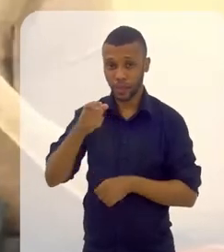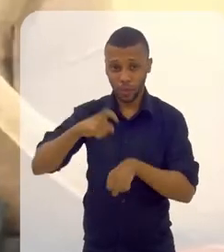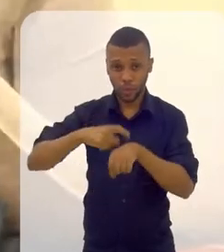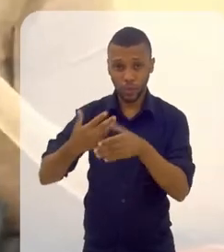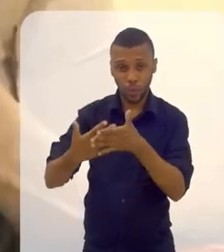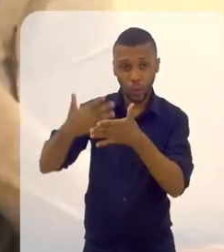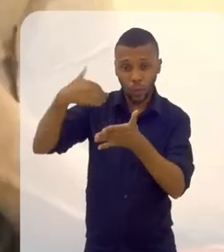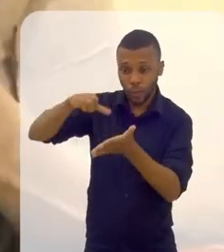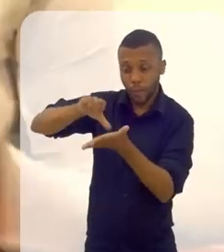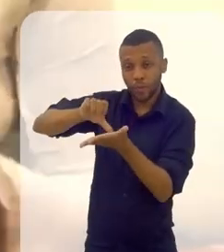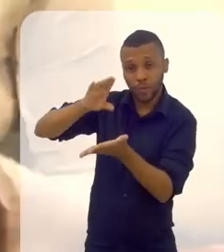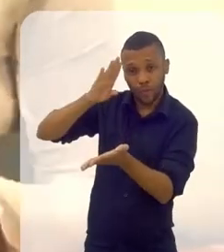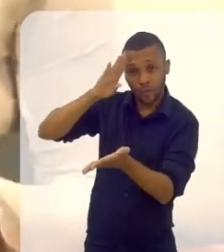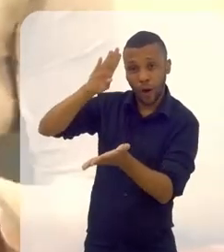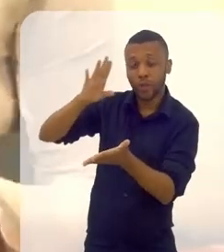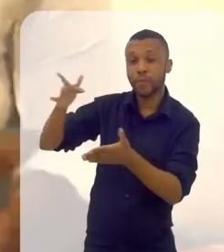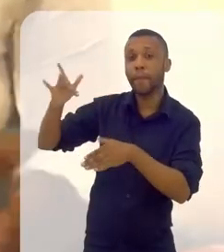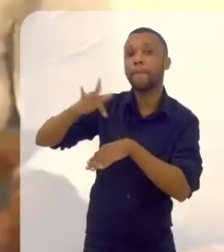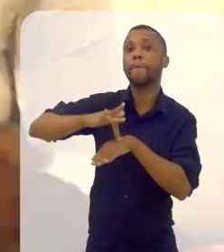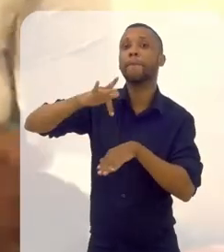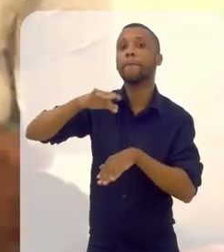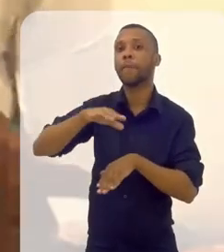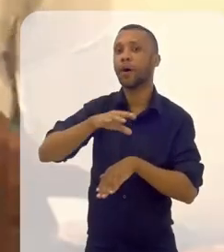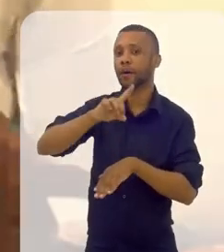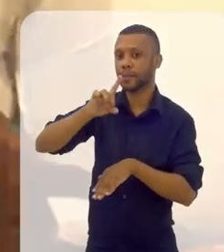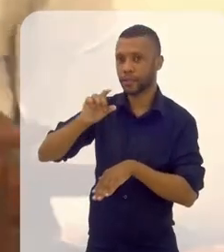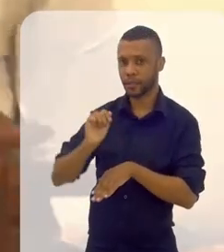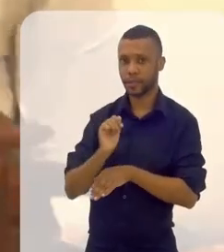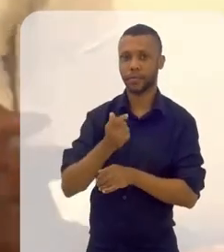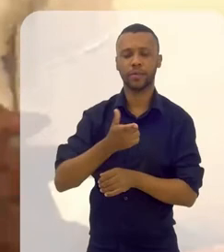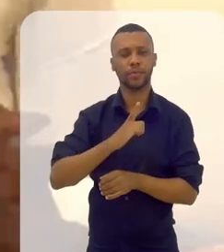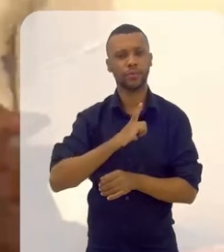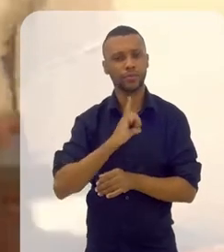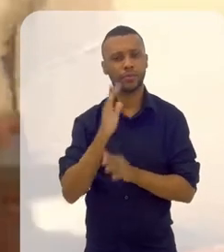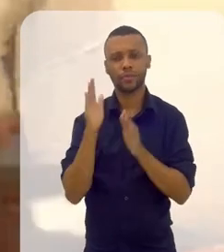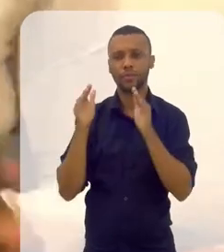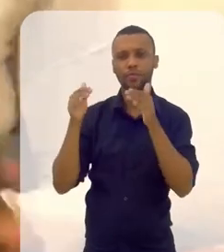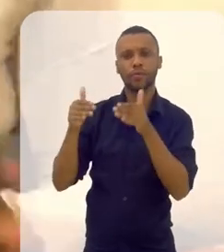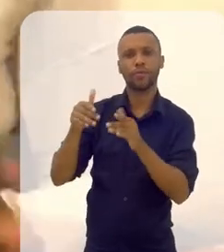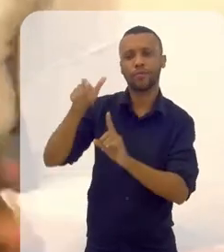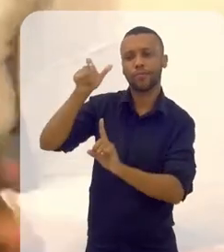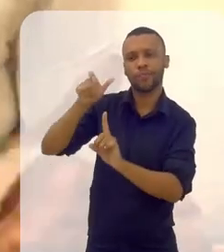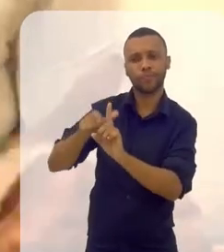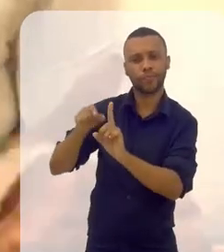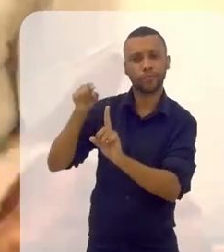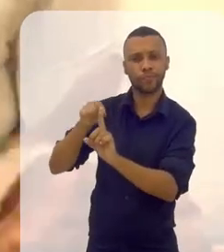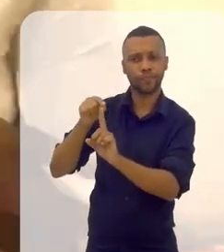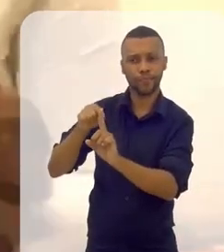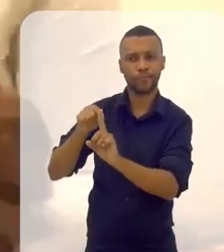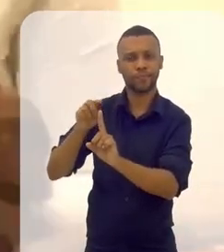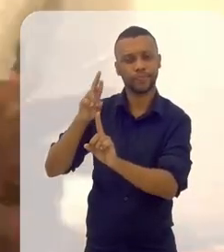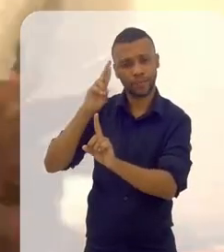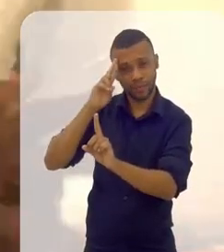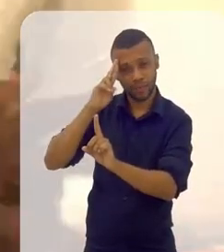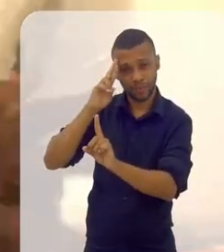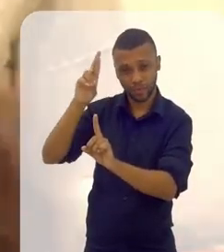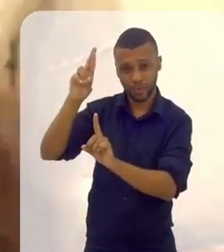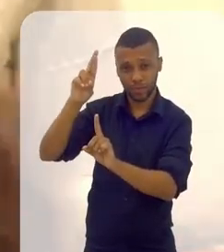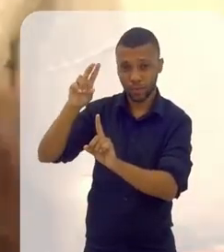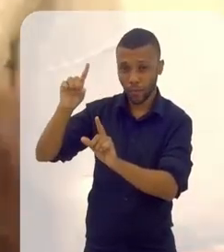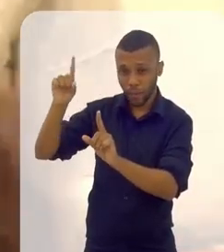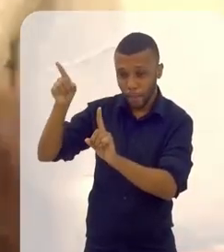foi um polo muito forte para moda. E existia esse homem, Valber Ribeiro, que foi também um dos meus